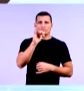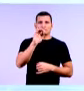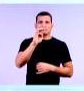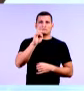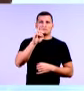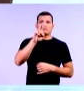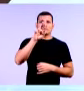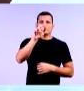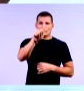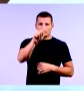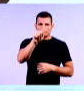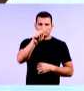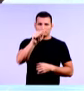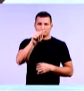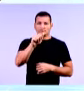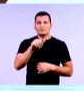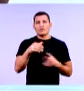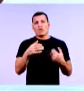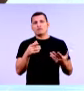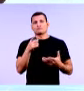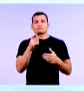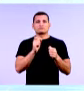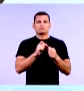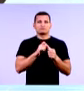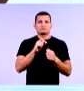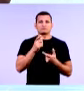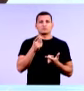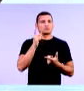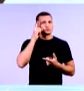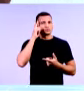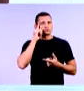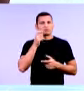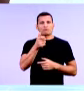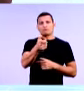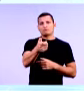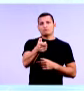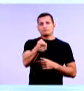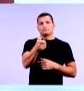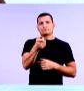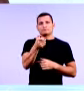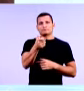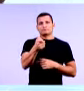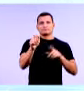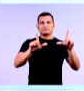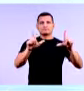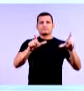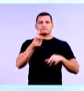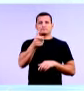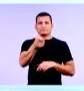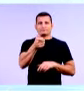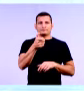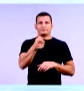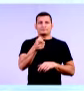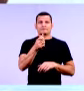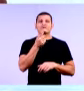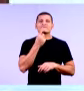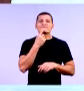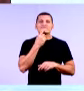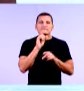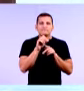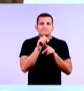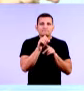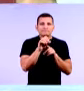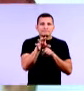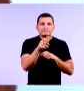isso todo dia quando liga a televisão ou através do seu controle remoto. Você manda um sinal infravermelho no ar.